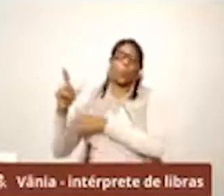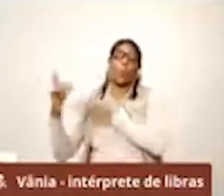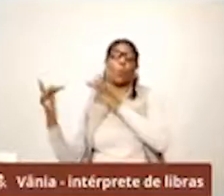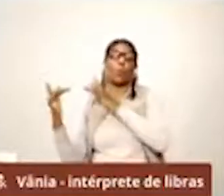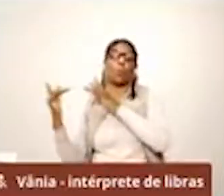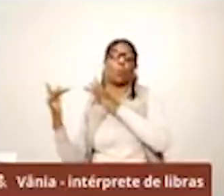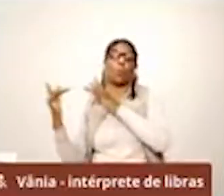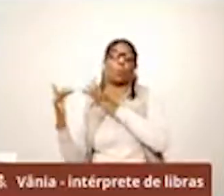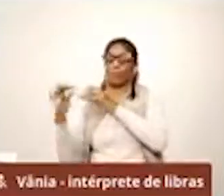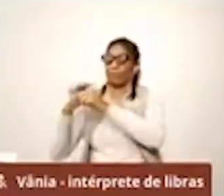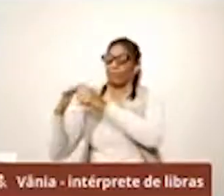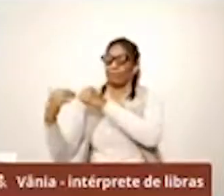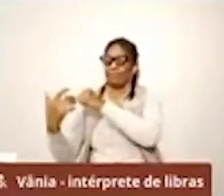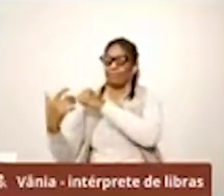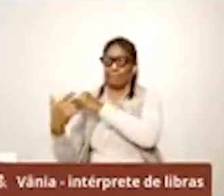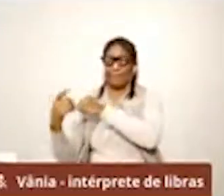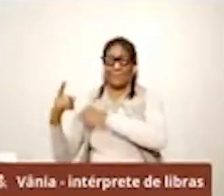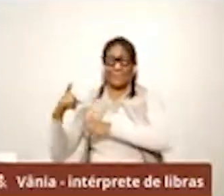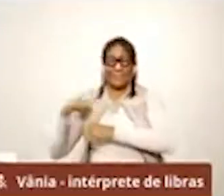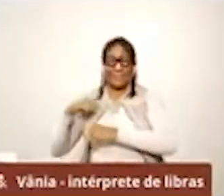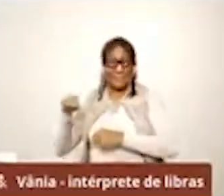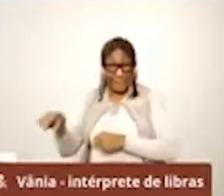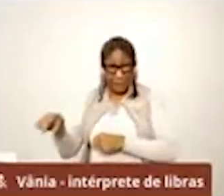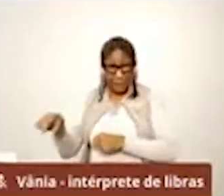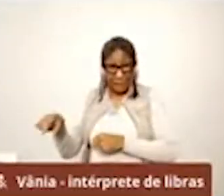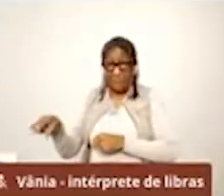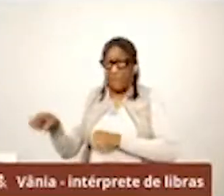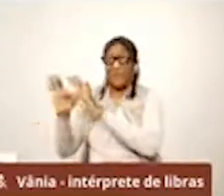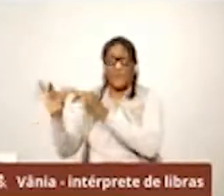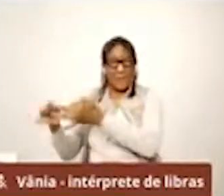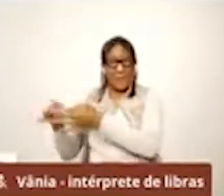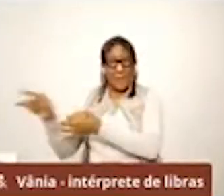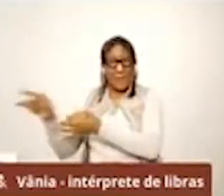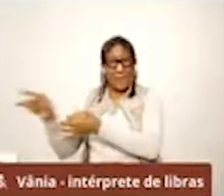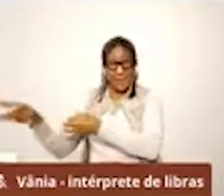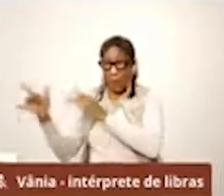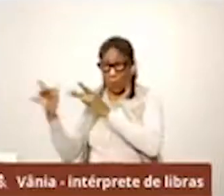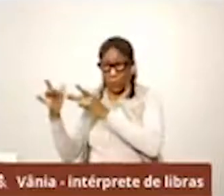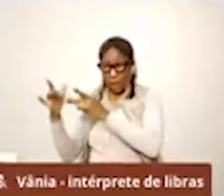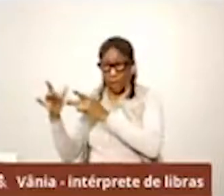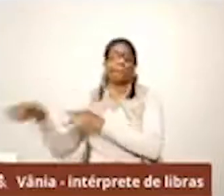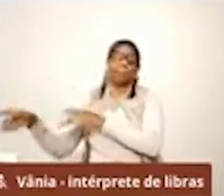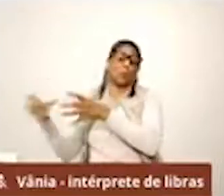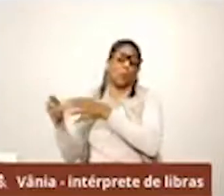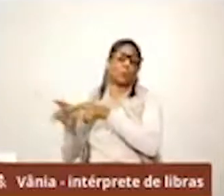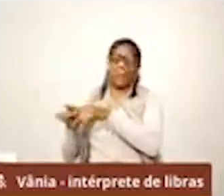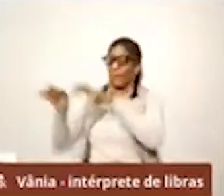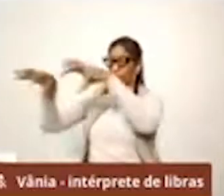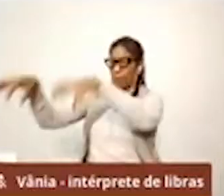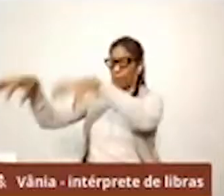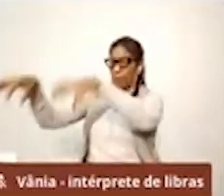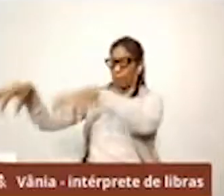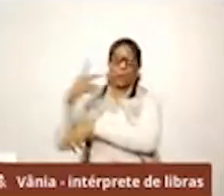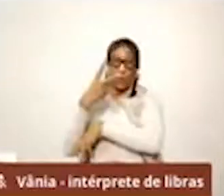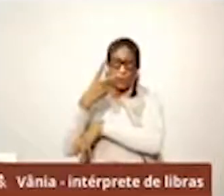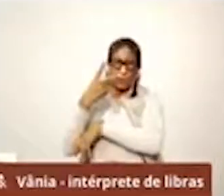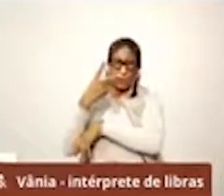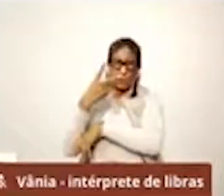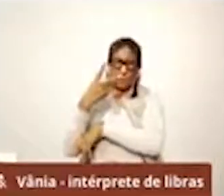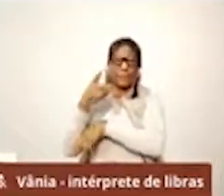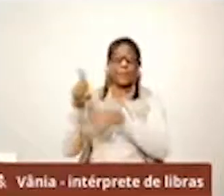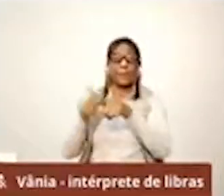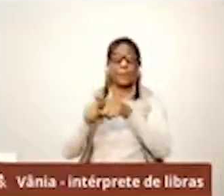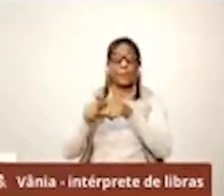de Covid-19, e vamos usar também o aplicativo Dados do Bem, que é um aplicativo que está sendo disponibilizado ao